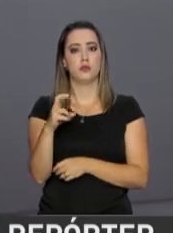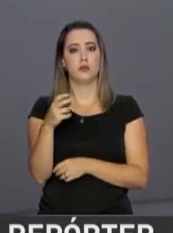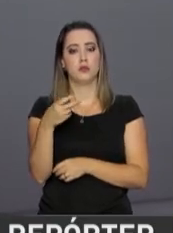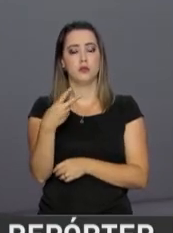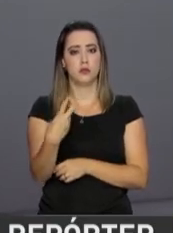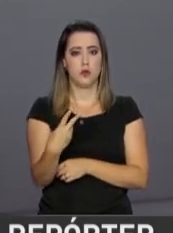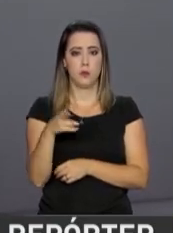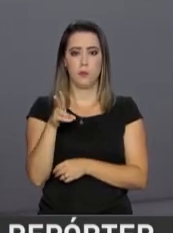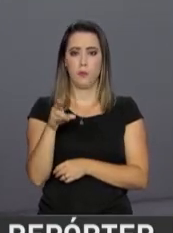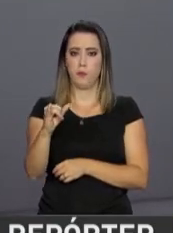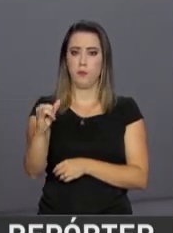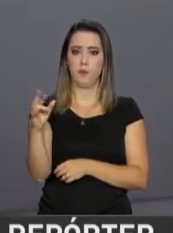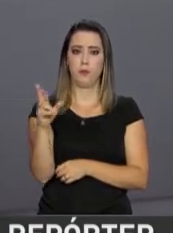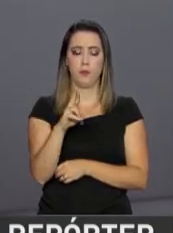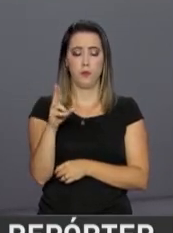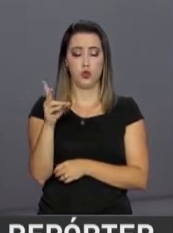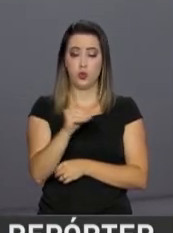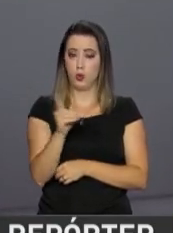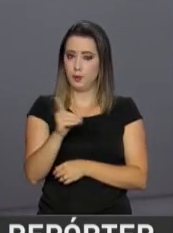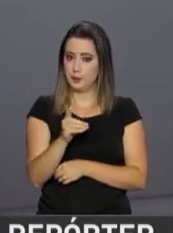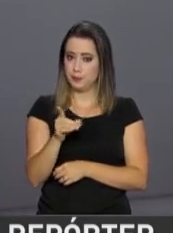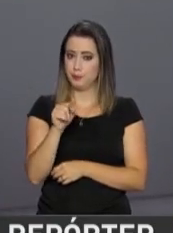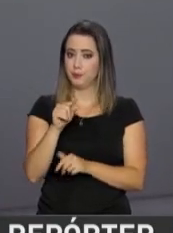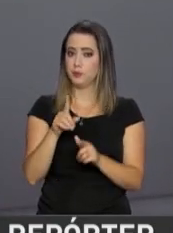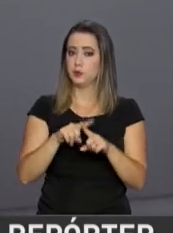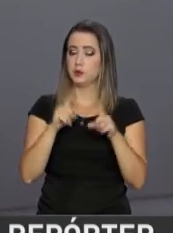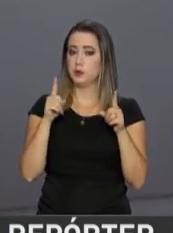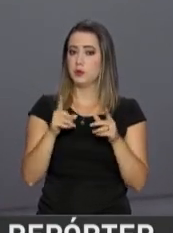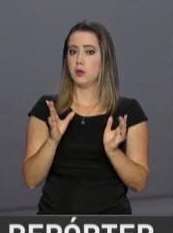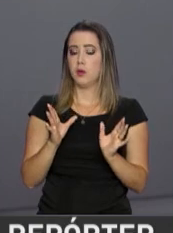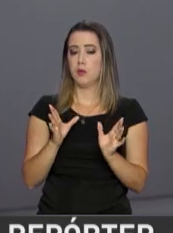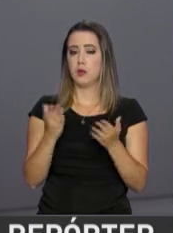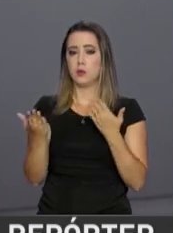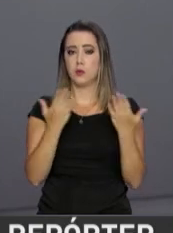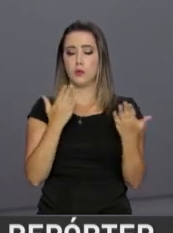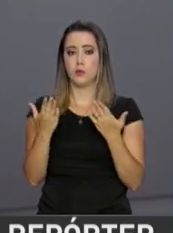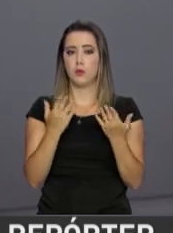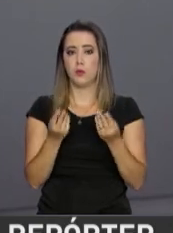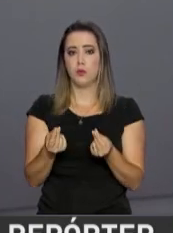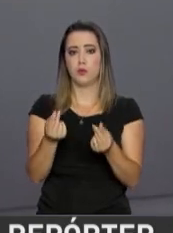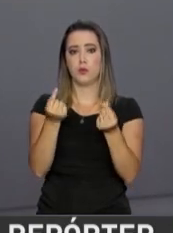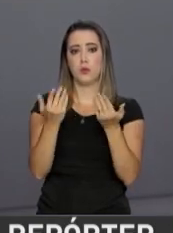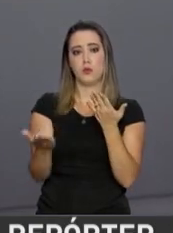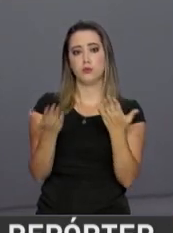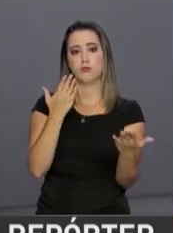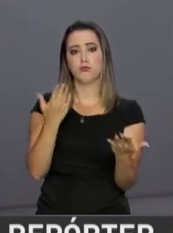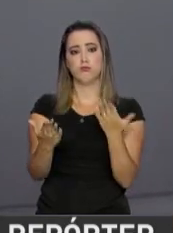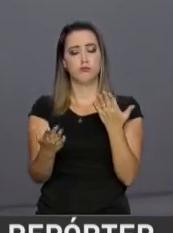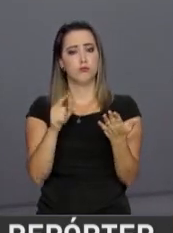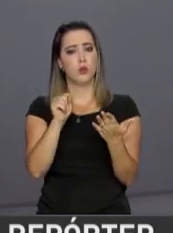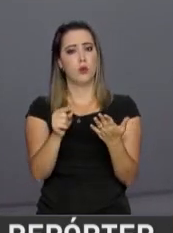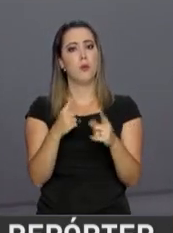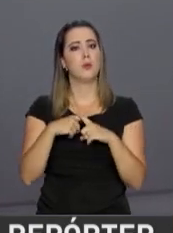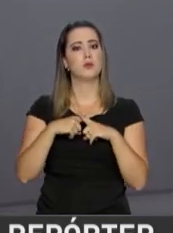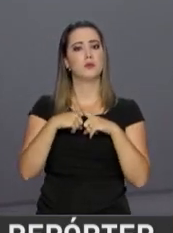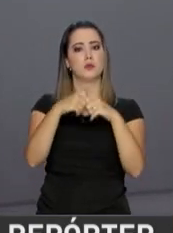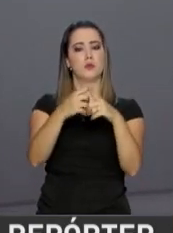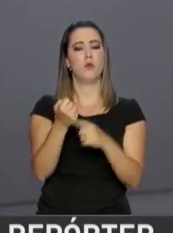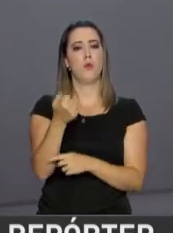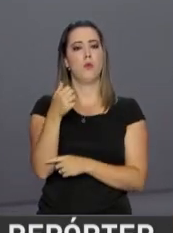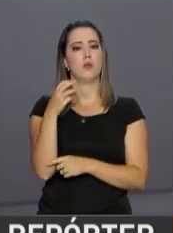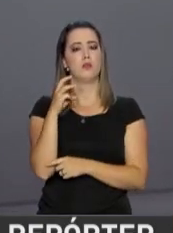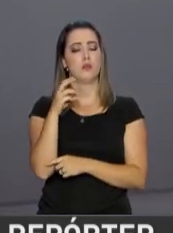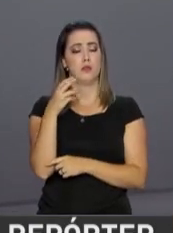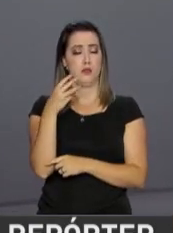bilhões e 300 milhões de dólares por outro lado a conta comercial que contabiliza balança comercial ficou positivo em